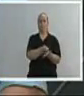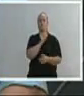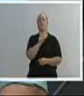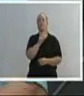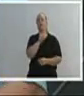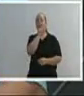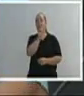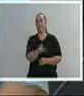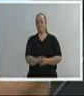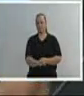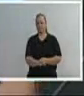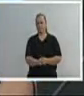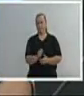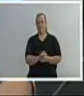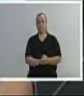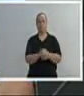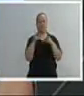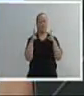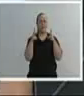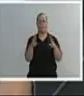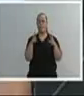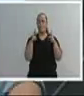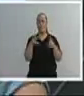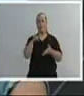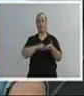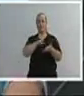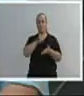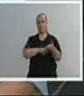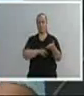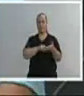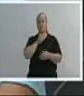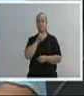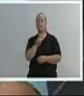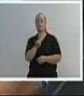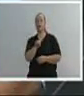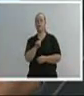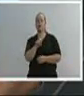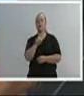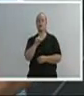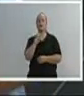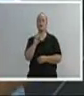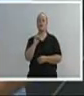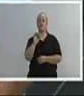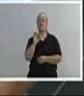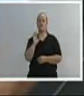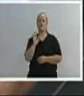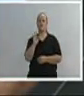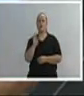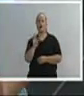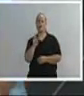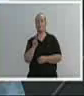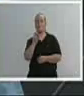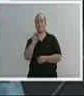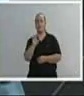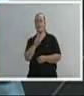exigem dele a mesma documentação de uma empresa, ele tinha uma empresa de software, era a mesma... A mesma